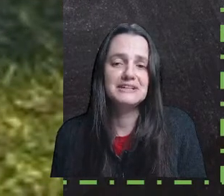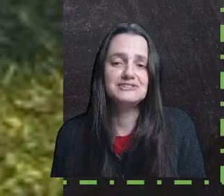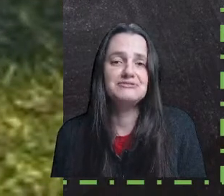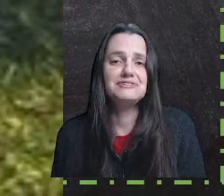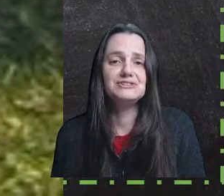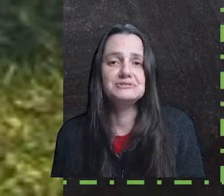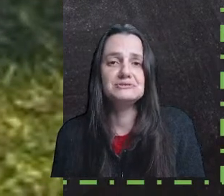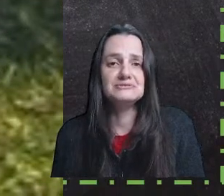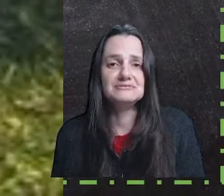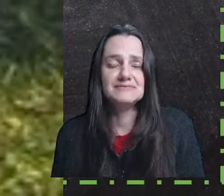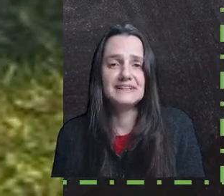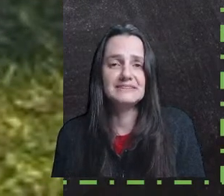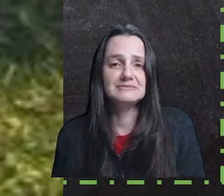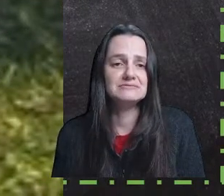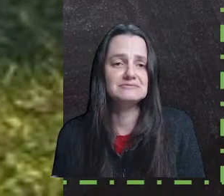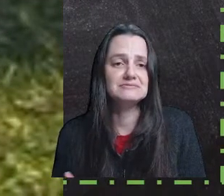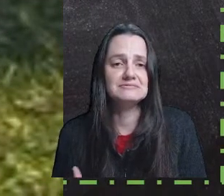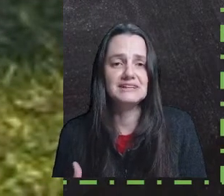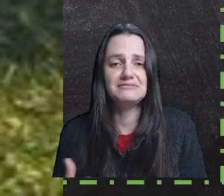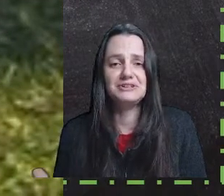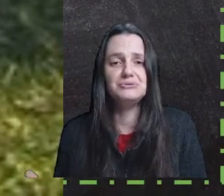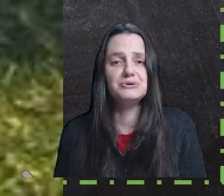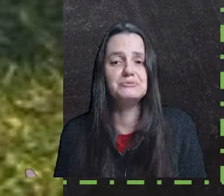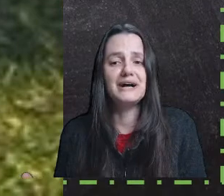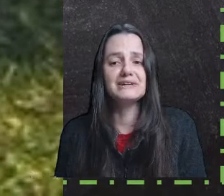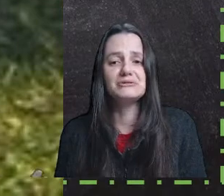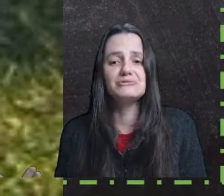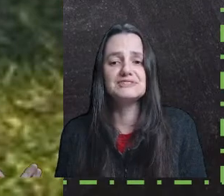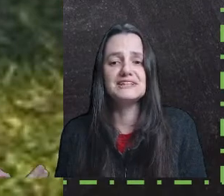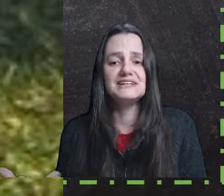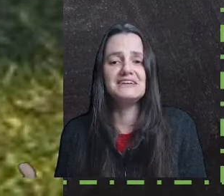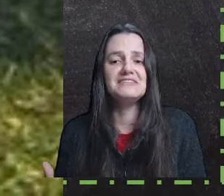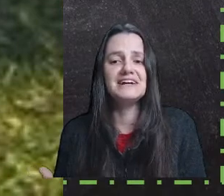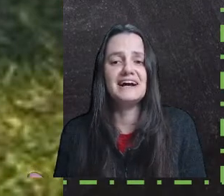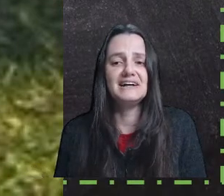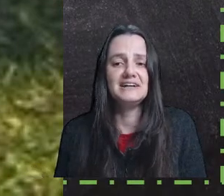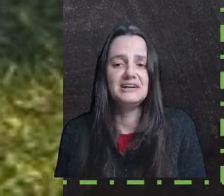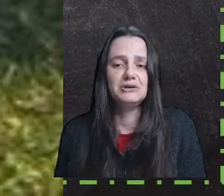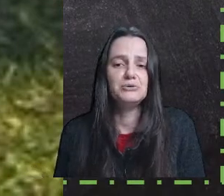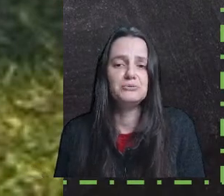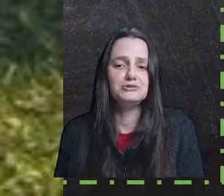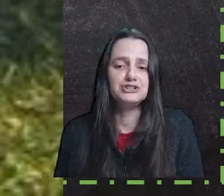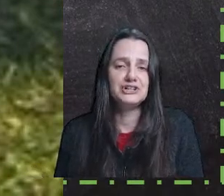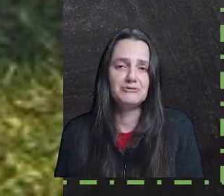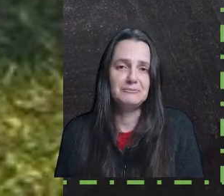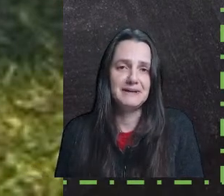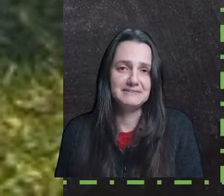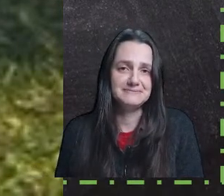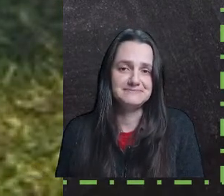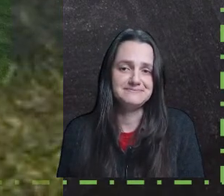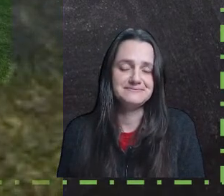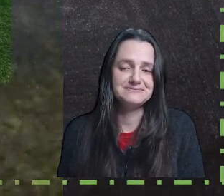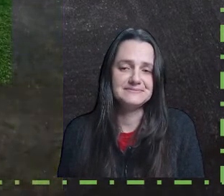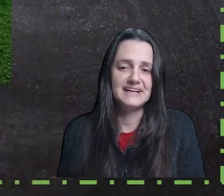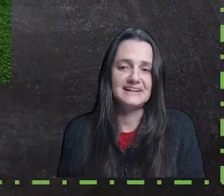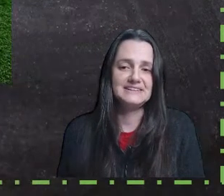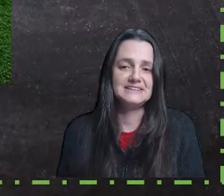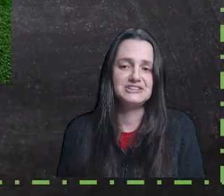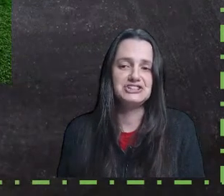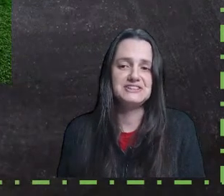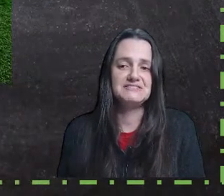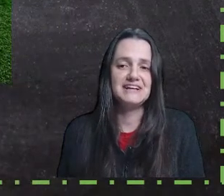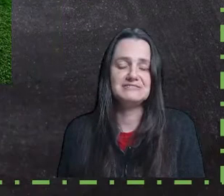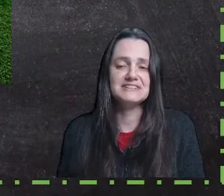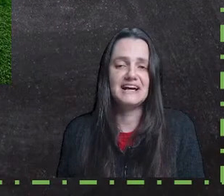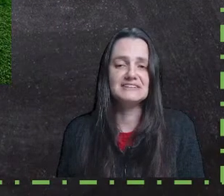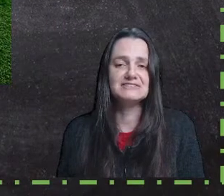É muito mais difícil, né, um navio ou um barco conseguir navegar com um monte de aguapé, tá?